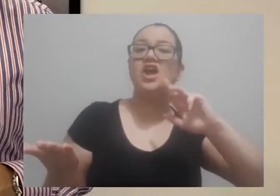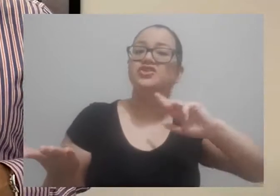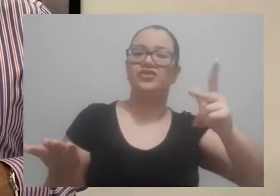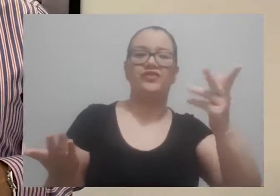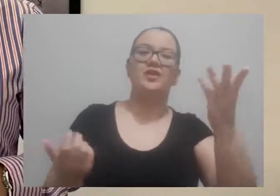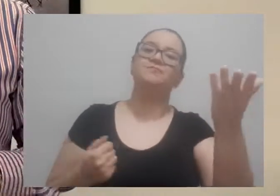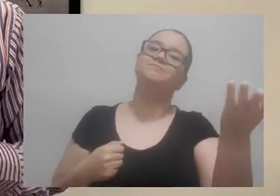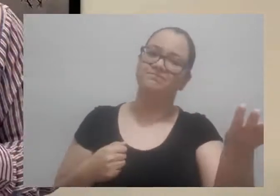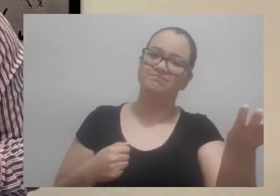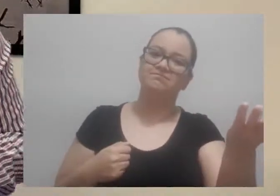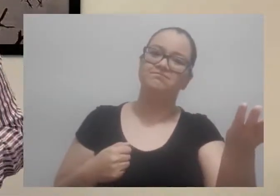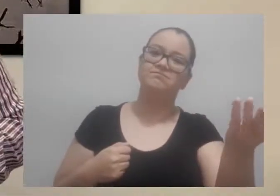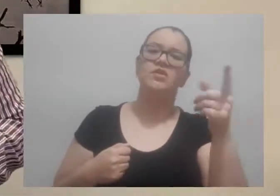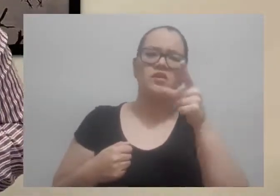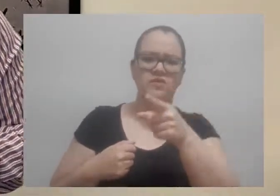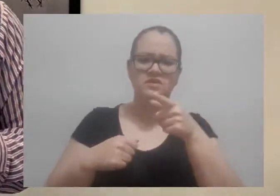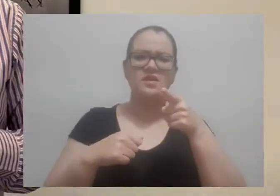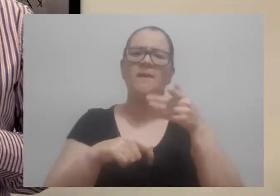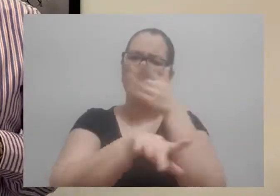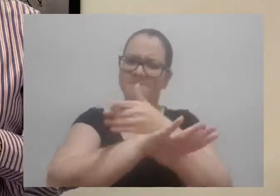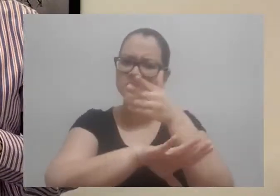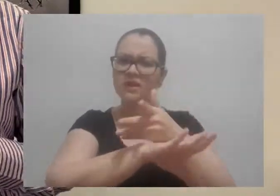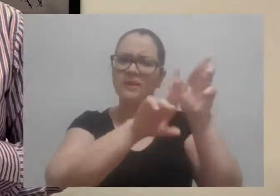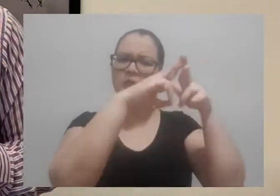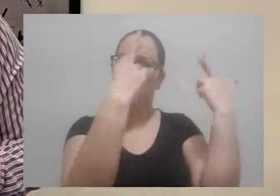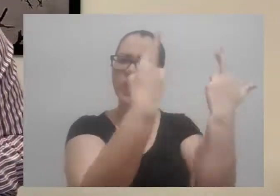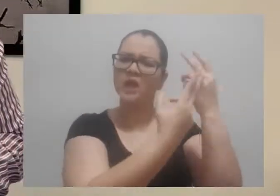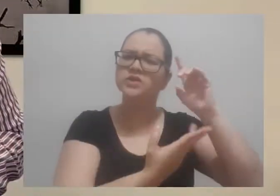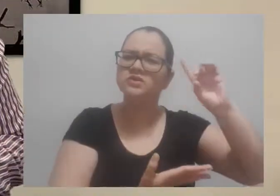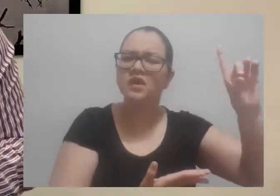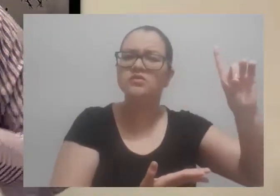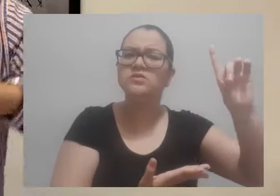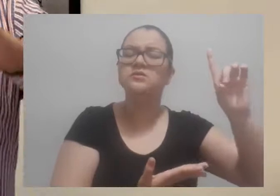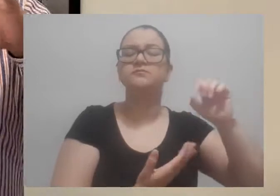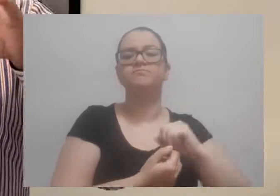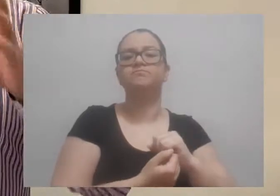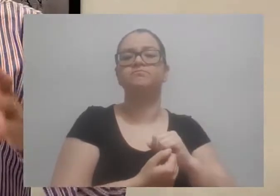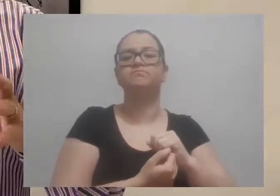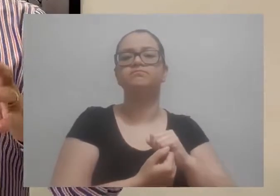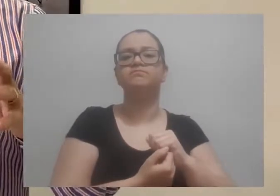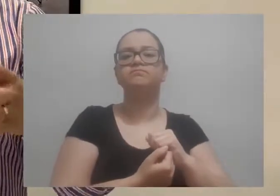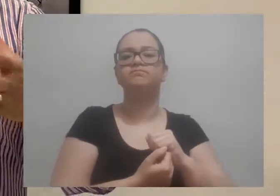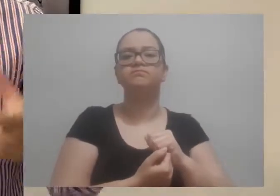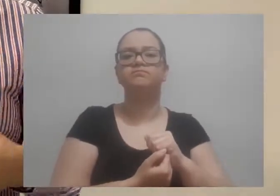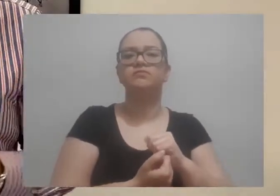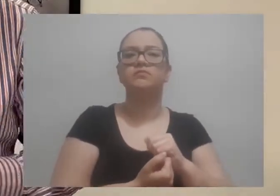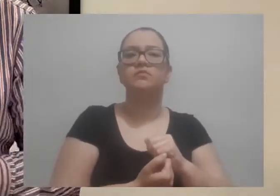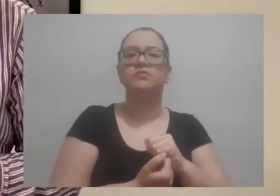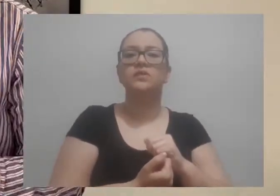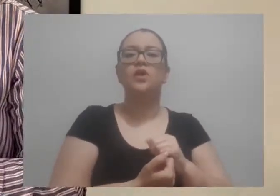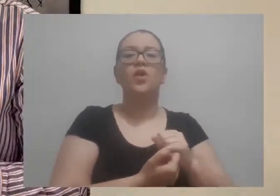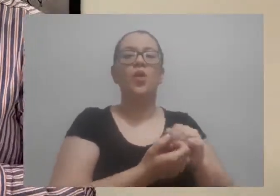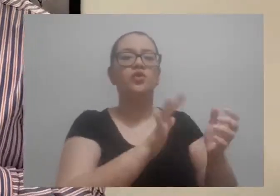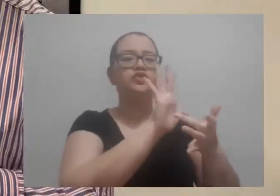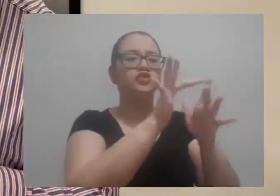reino, o modelo que ele coloca para nós, o referencial que Jesus apresenta